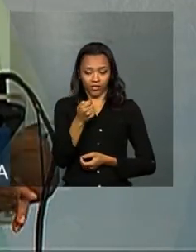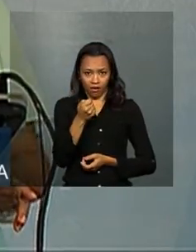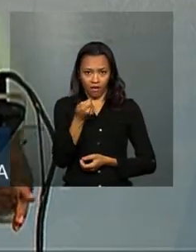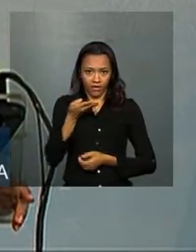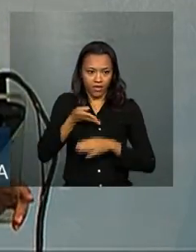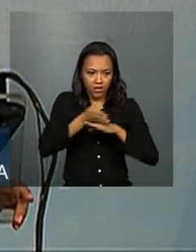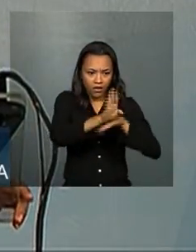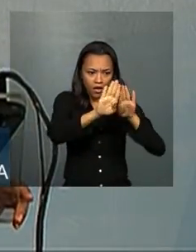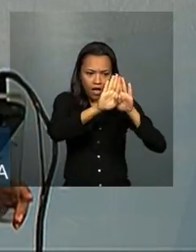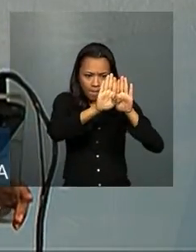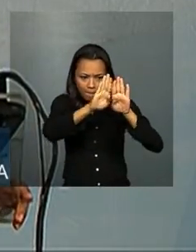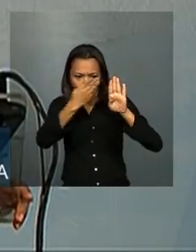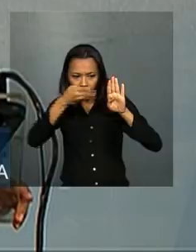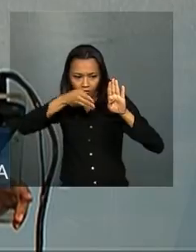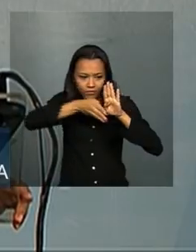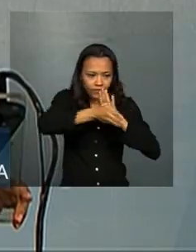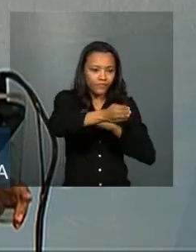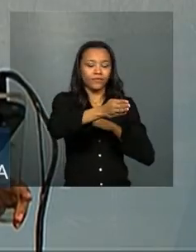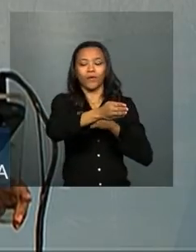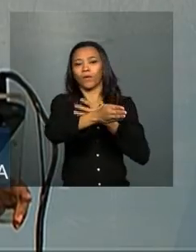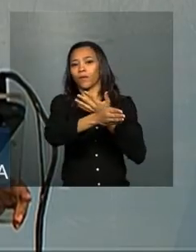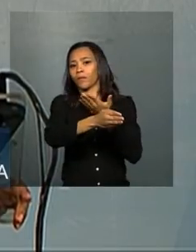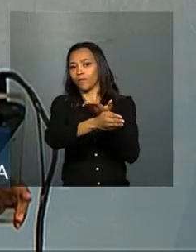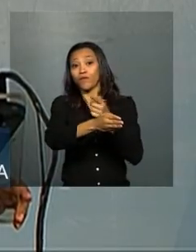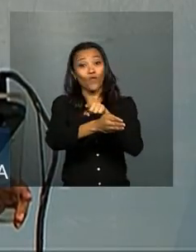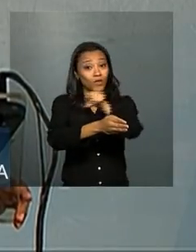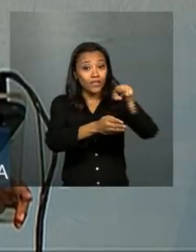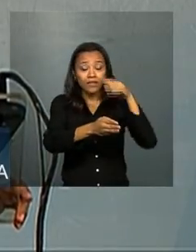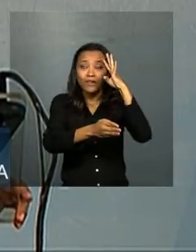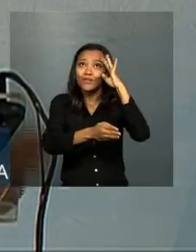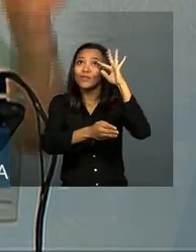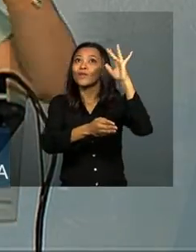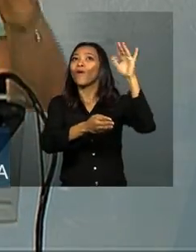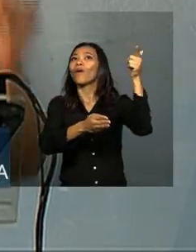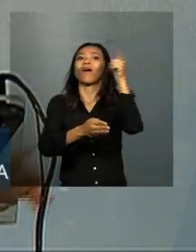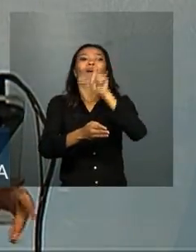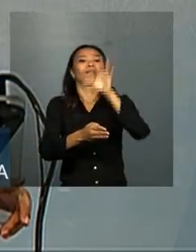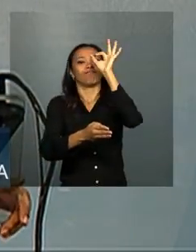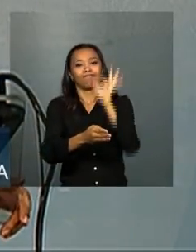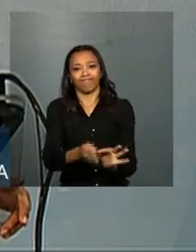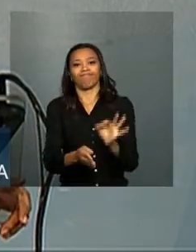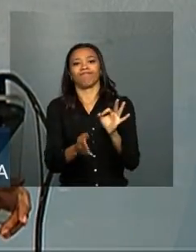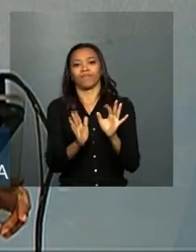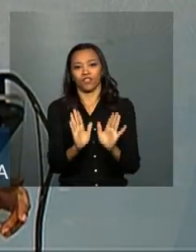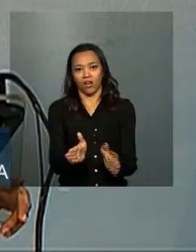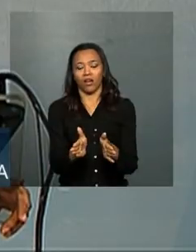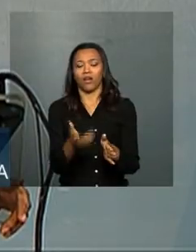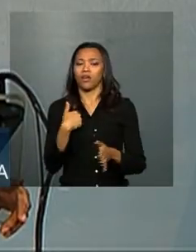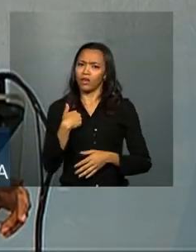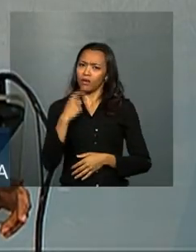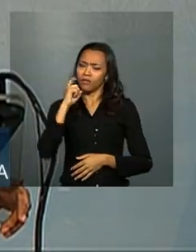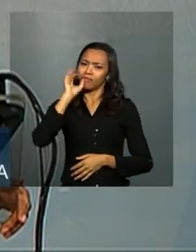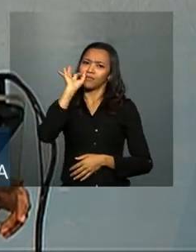porta, vocês entram para o sonho de vocês, que se torna realidade. E eu